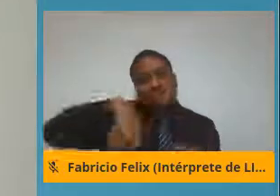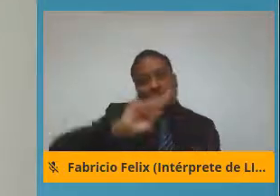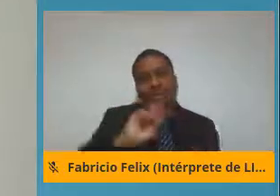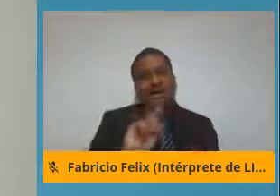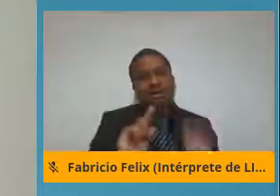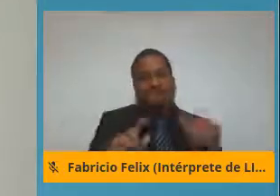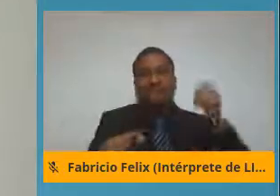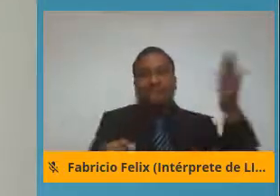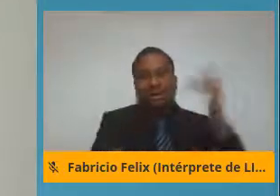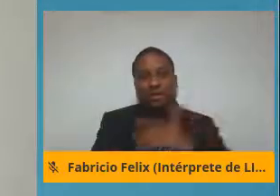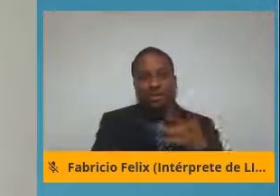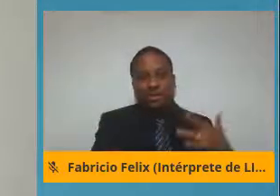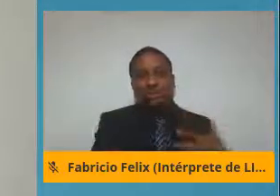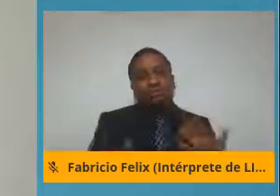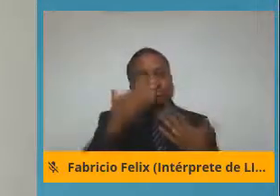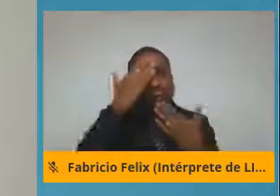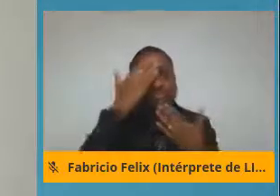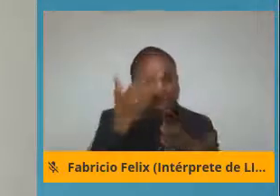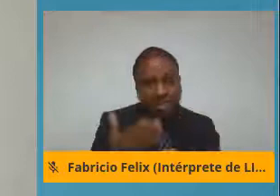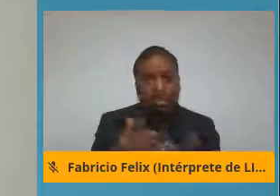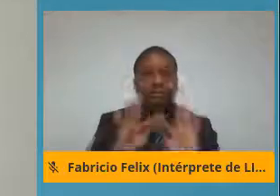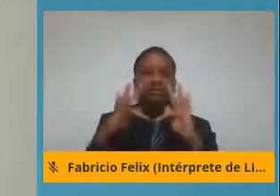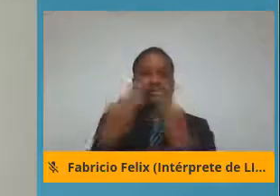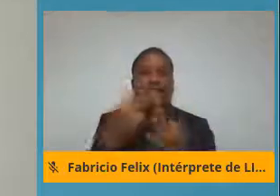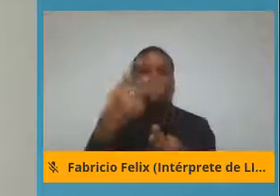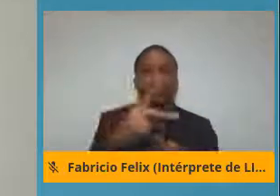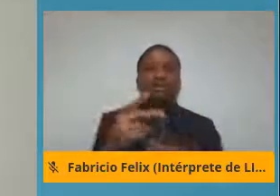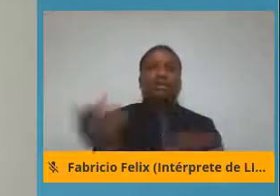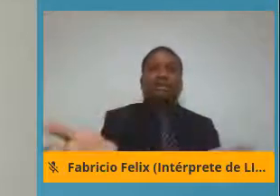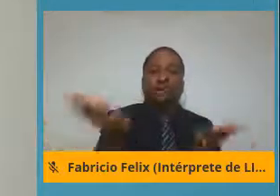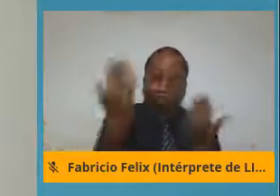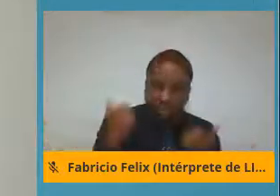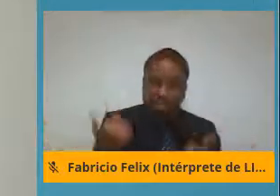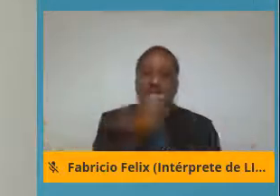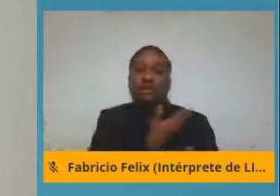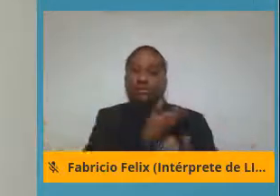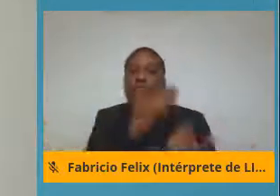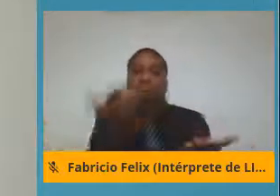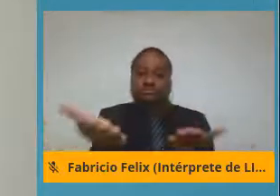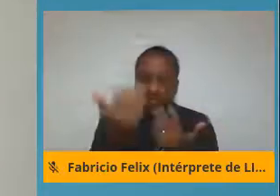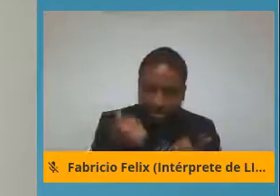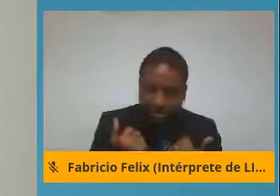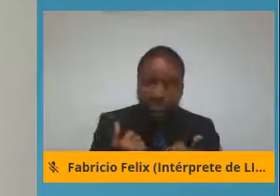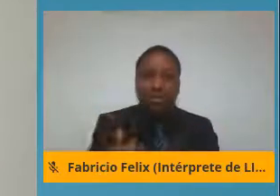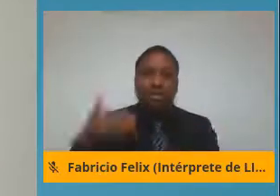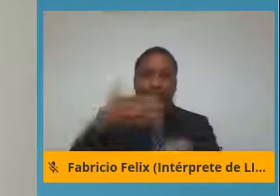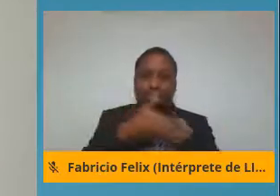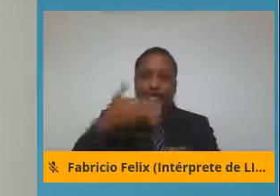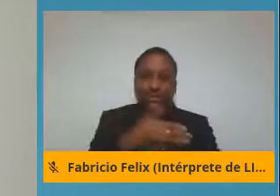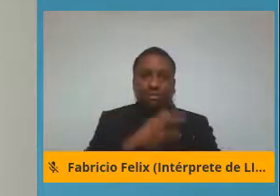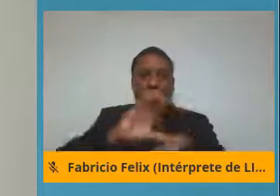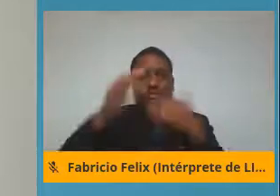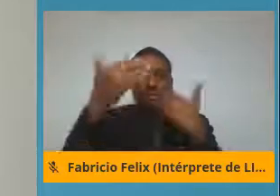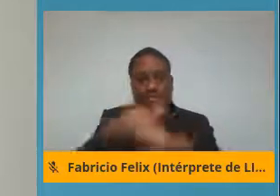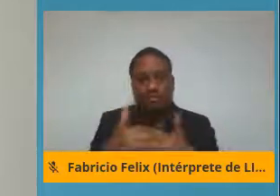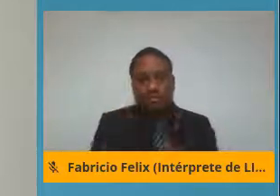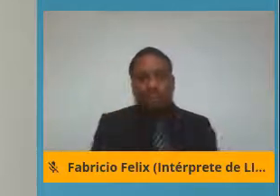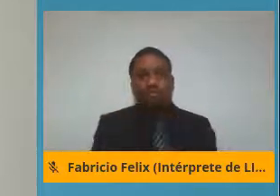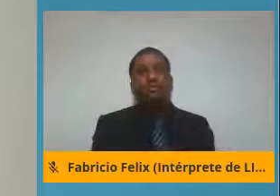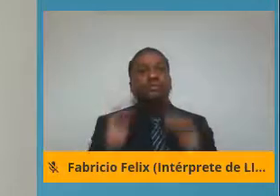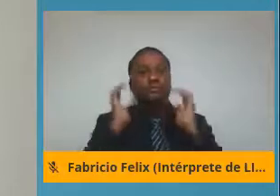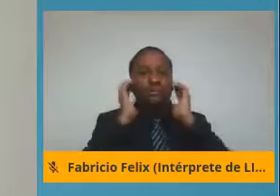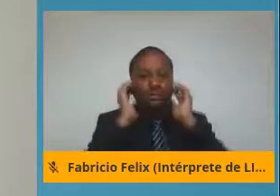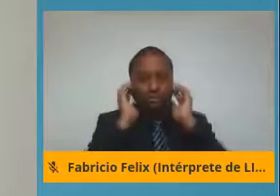muito. E tragam a família de vocês, tragam os amigos, tá? Participem do concurso de divulgação científica,